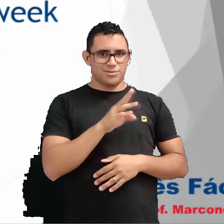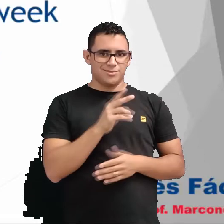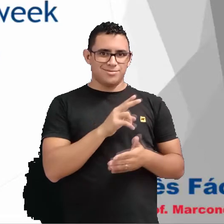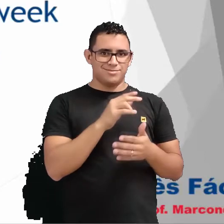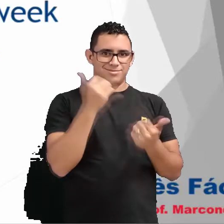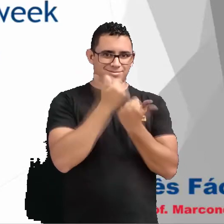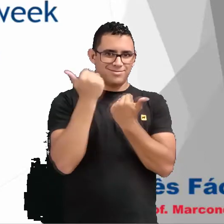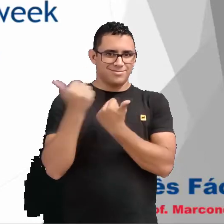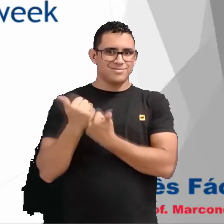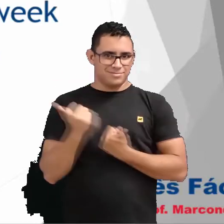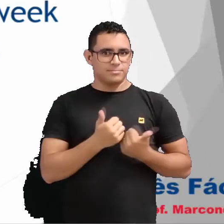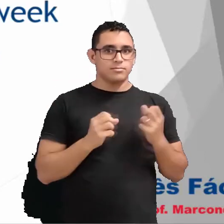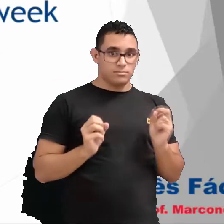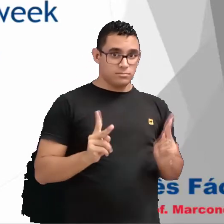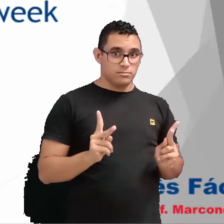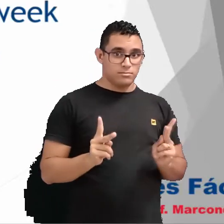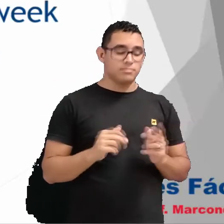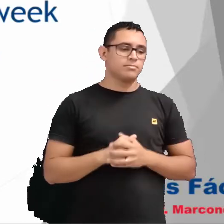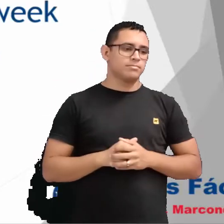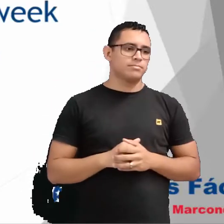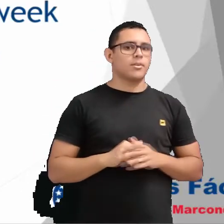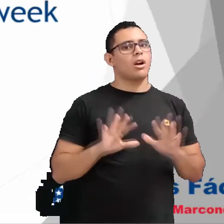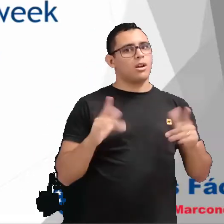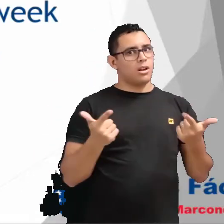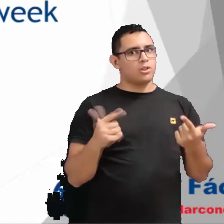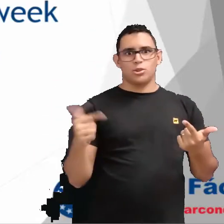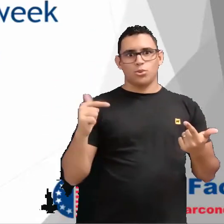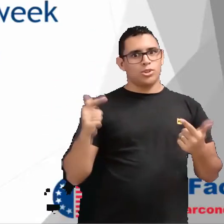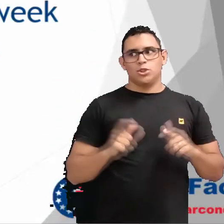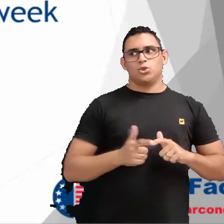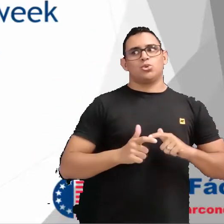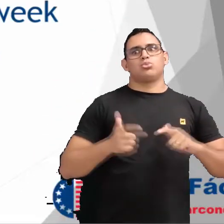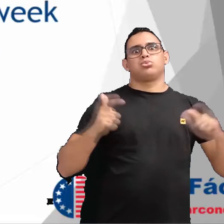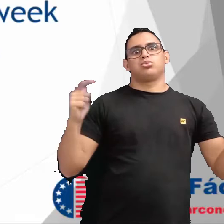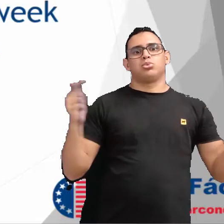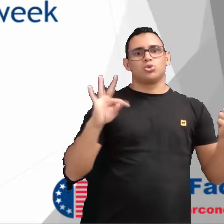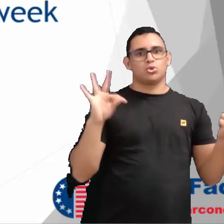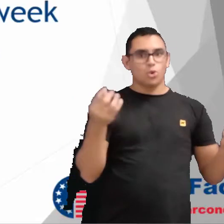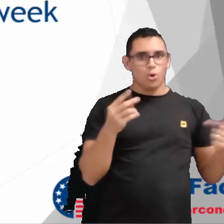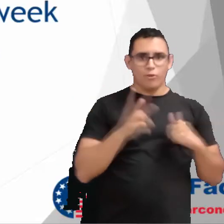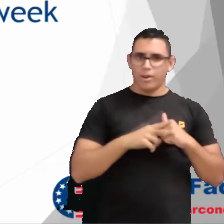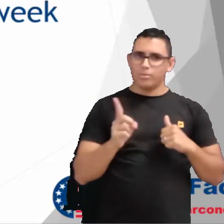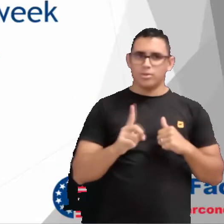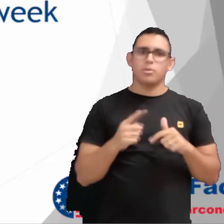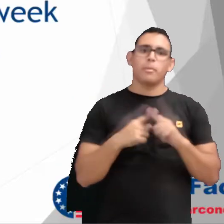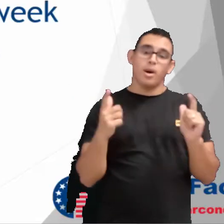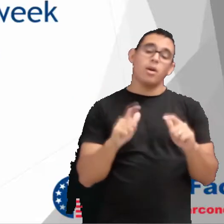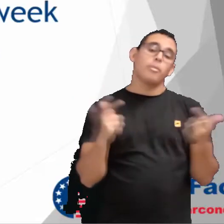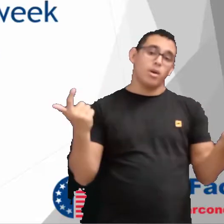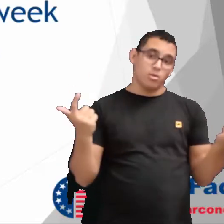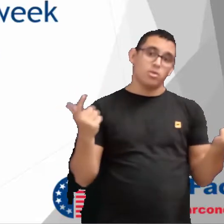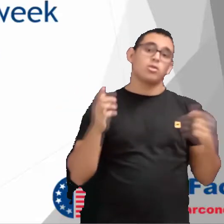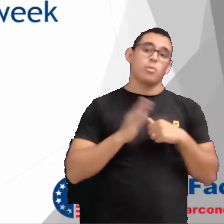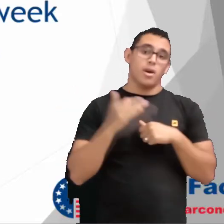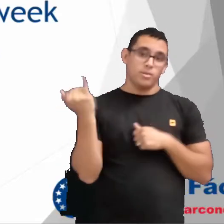irregulares possíveis estão lá? Não, né, pessoal? Claro que não. São muitos, milhares de verbos em inglês, tá? Mas o que importa é